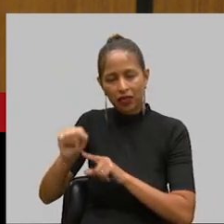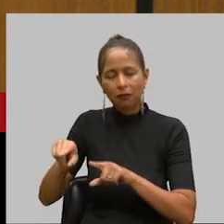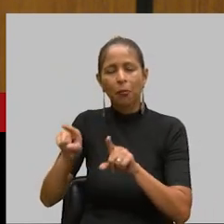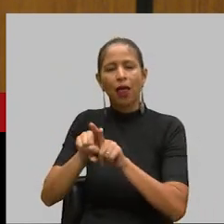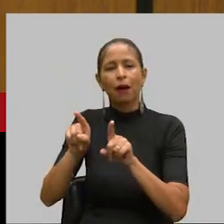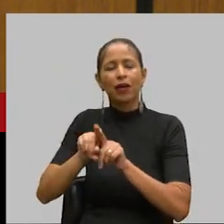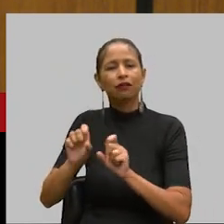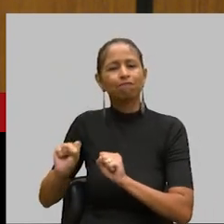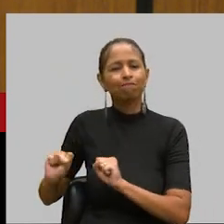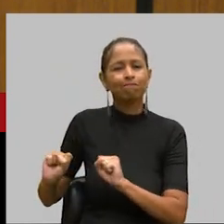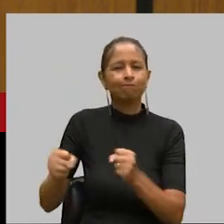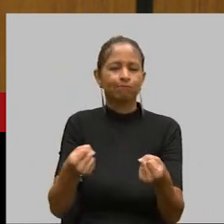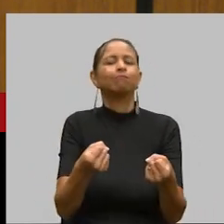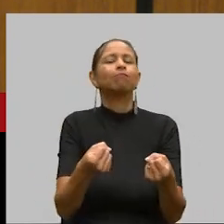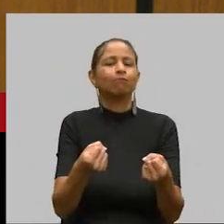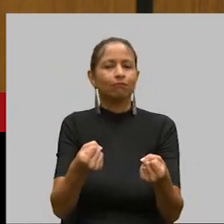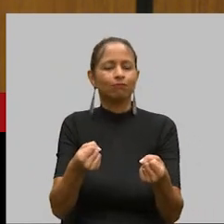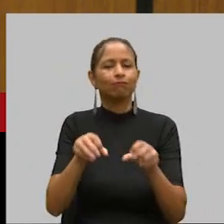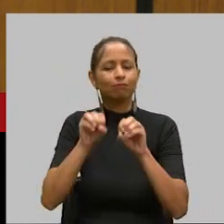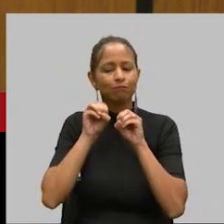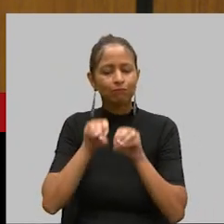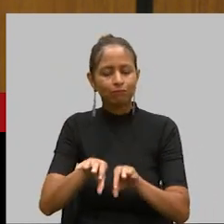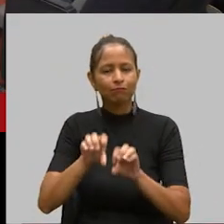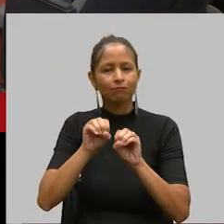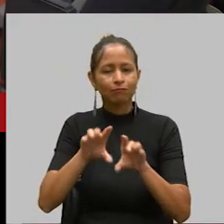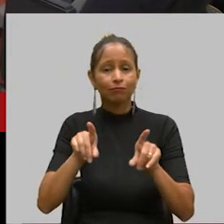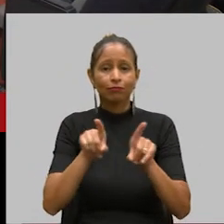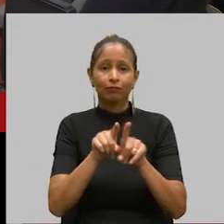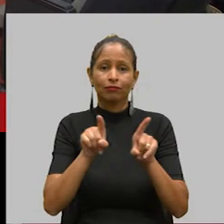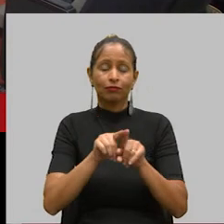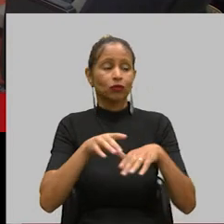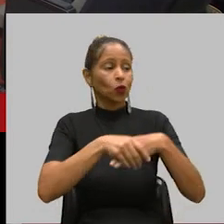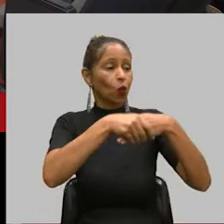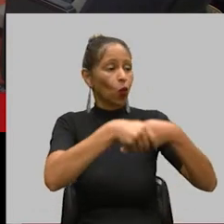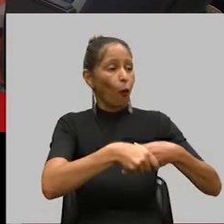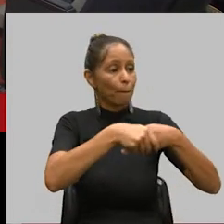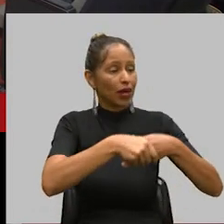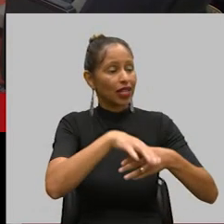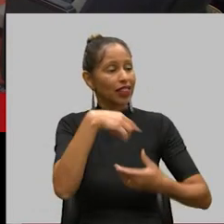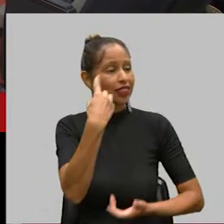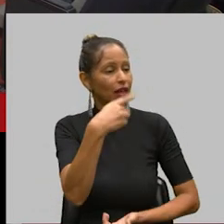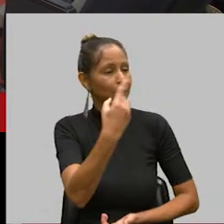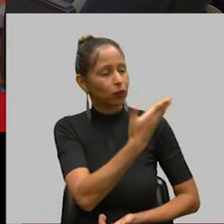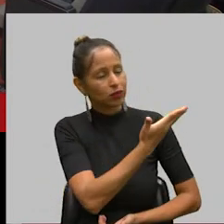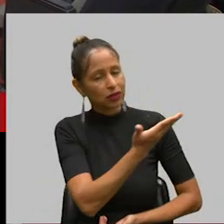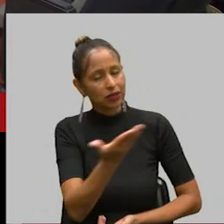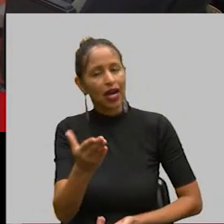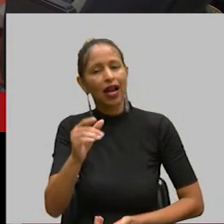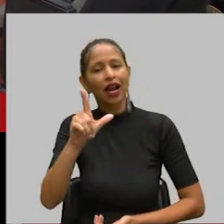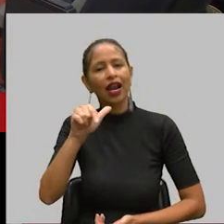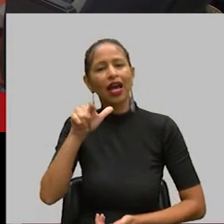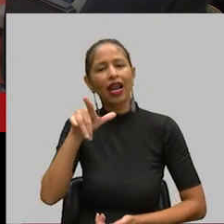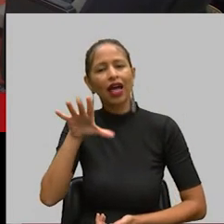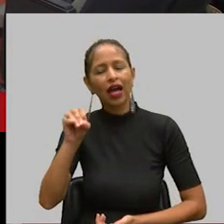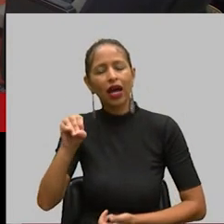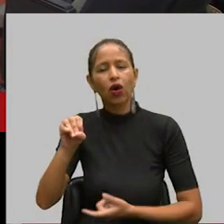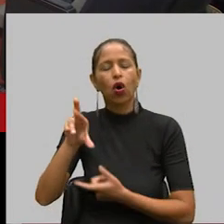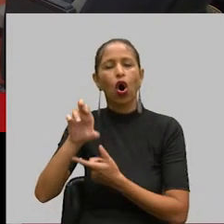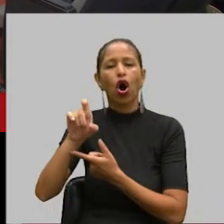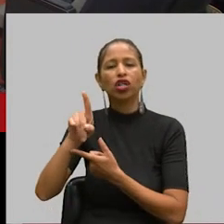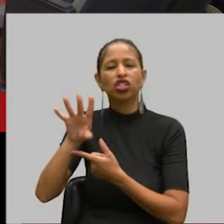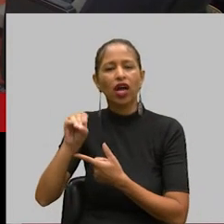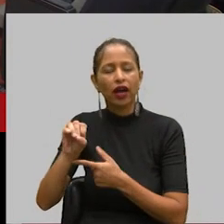defesa né da educação e também cumprimentar os deputados Leleco Pimentel Rogério